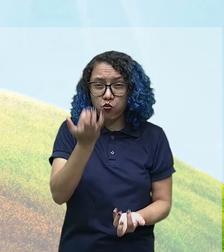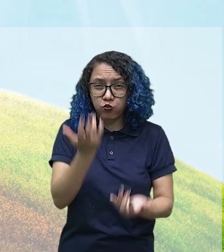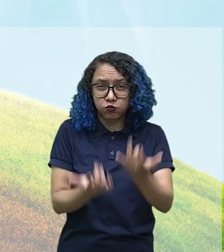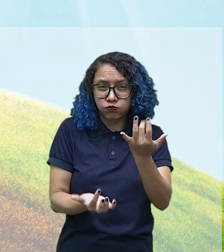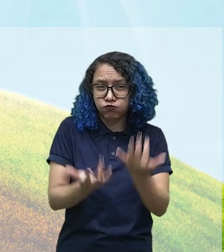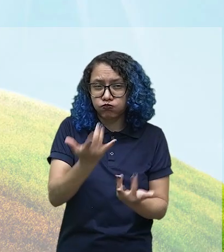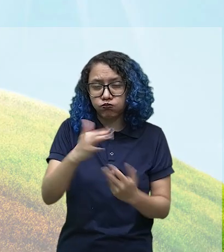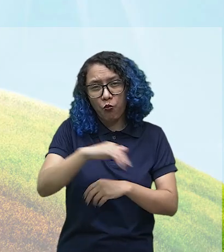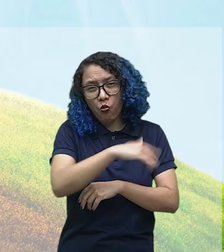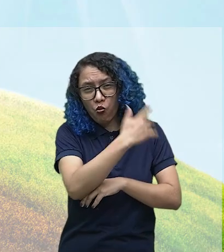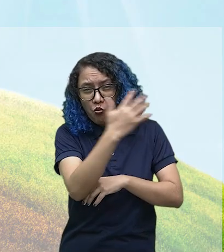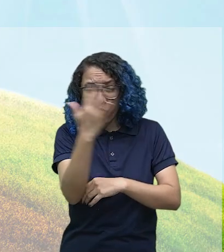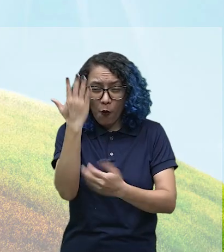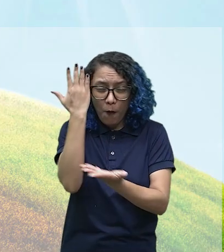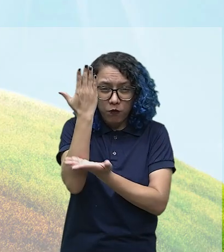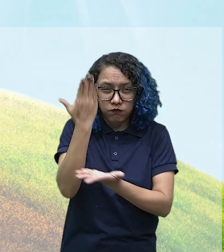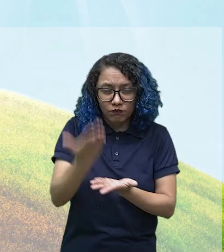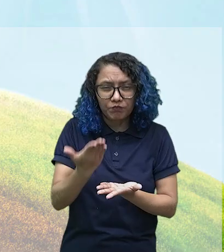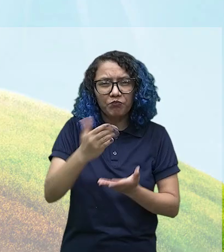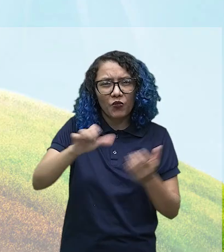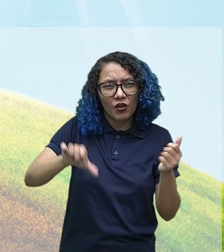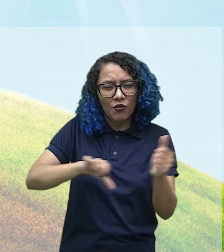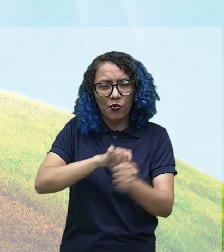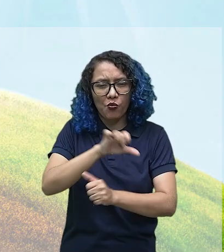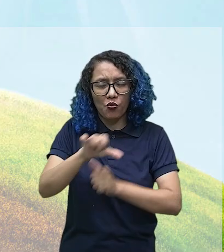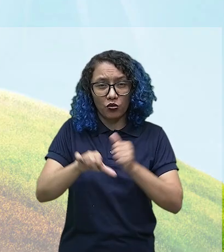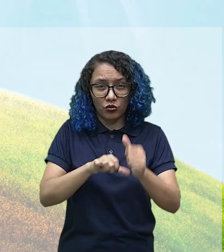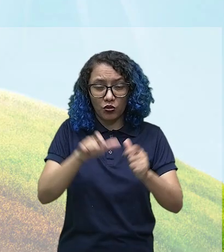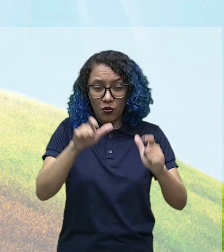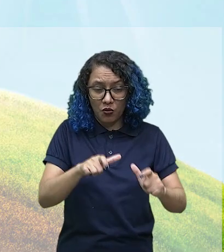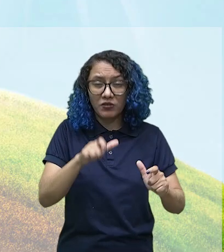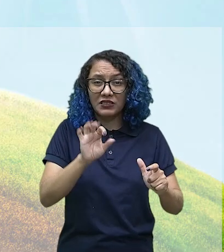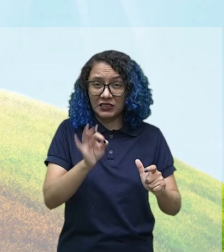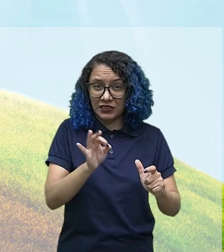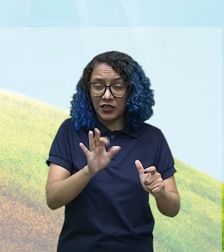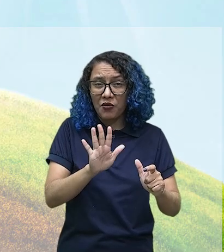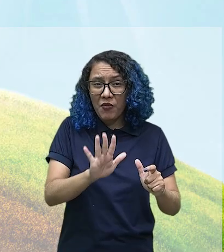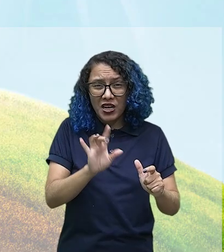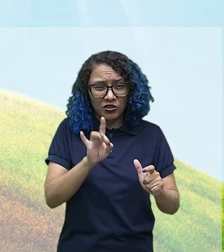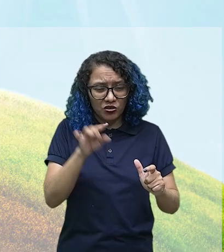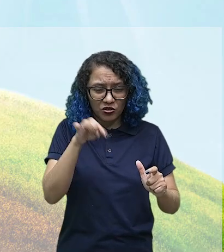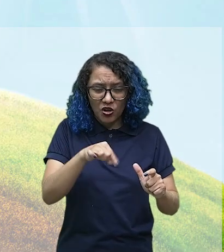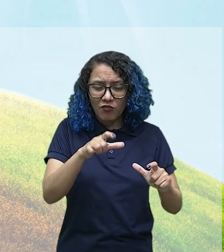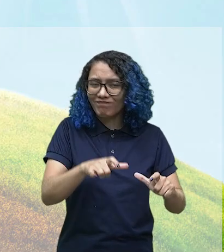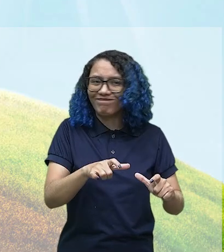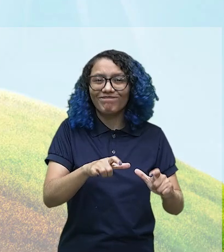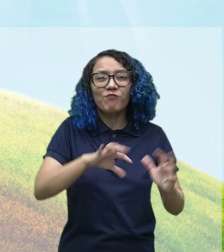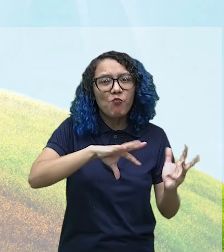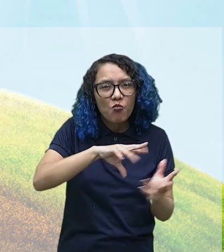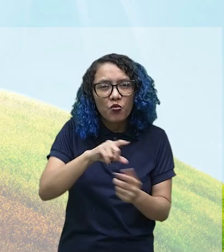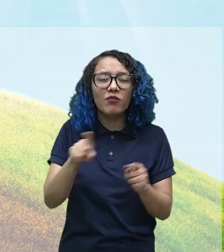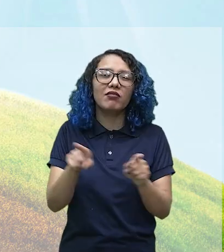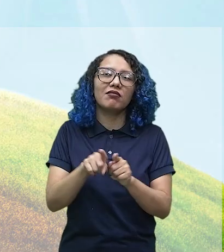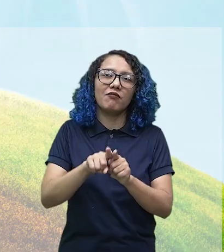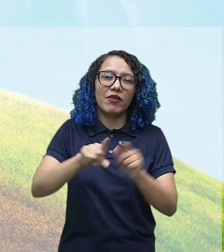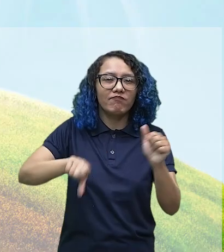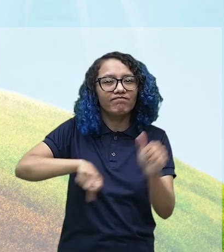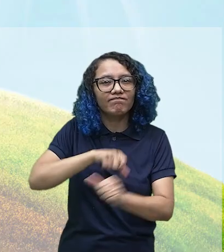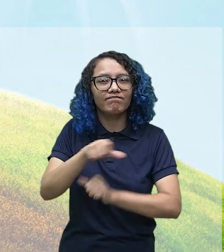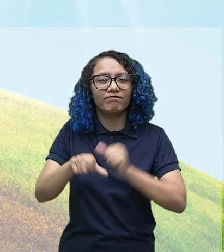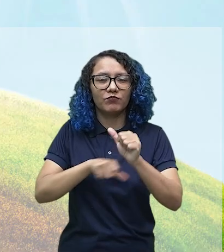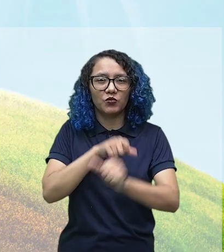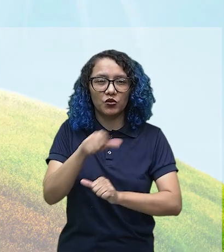queimadas e do desmatamento tem alterado o clima a nível local, mas não somente local, a nível global